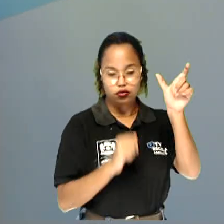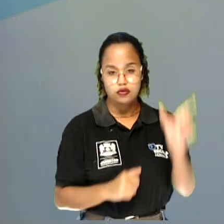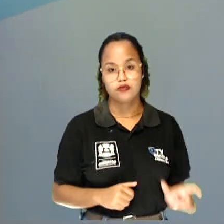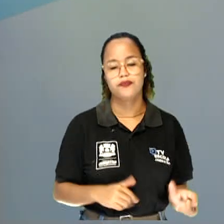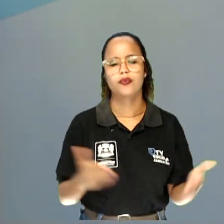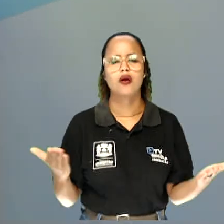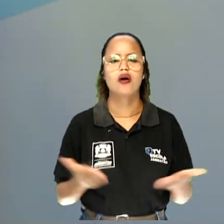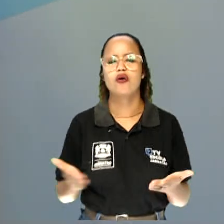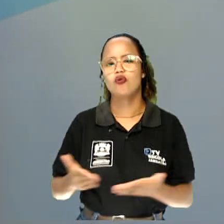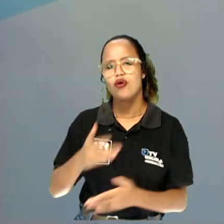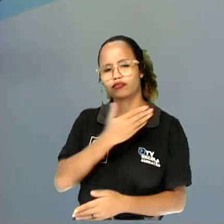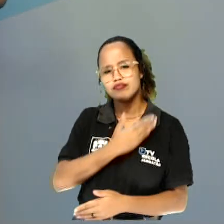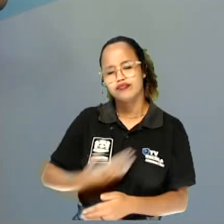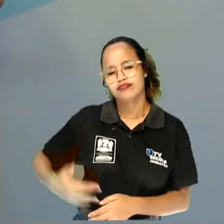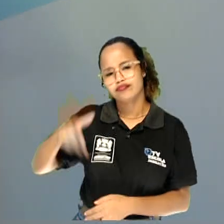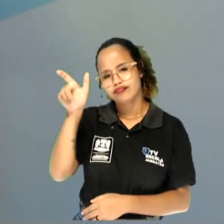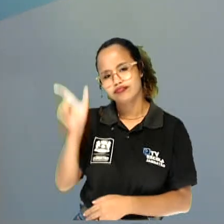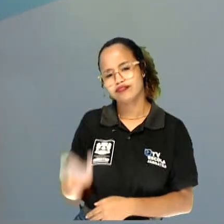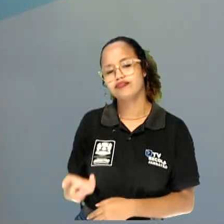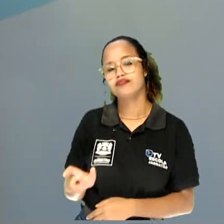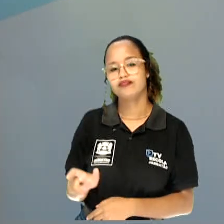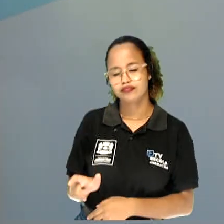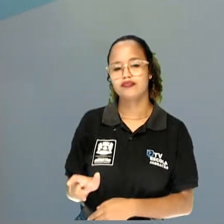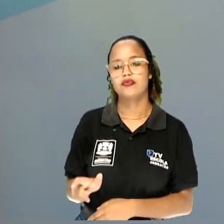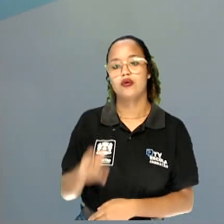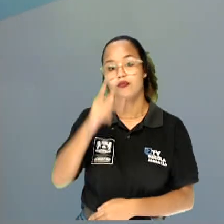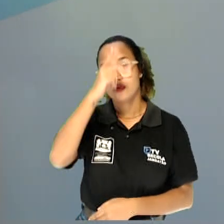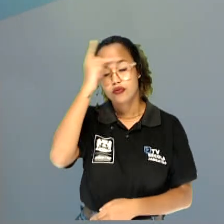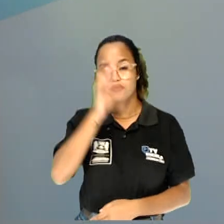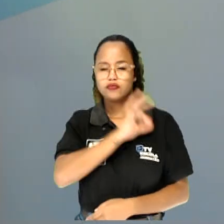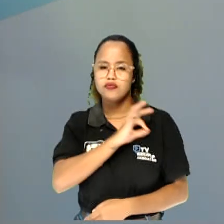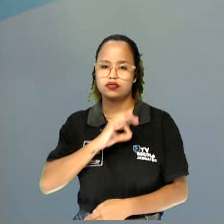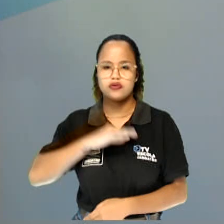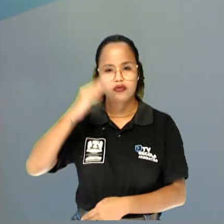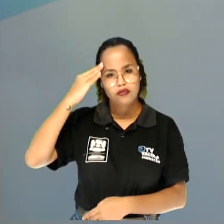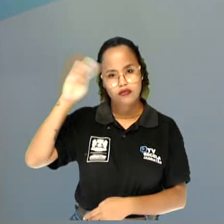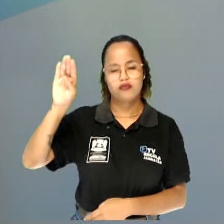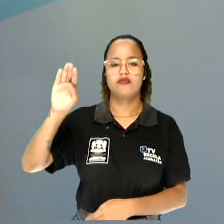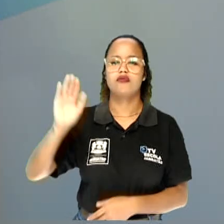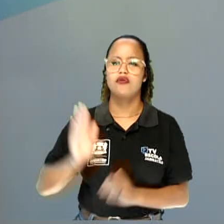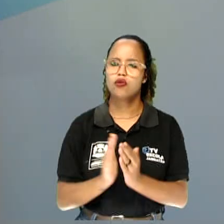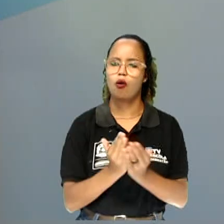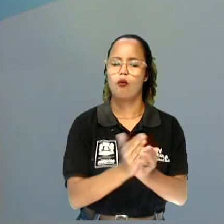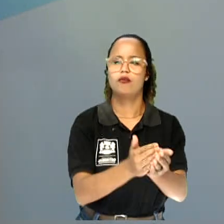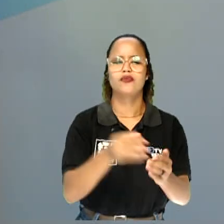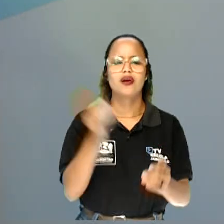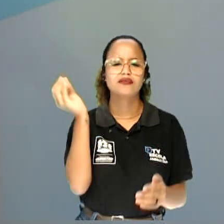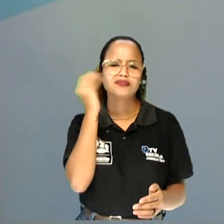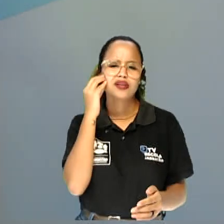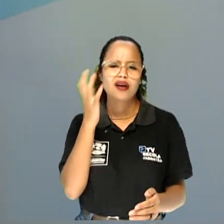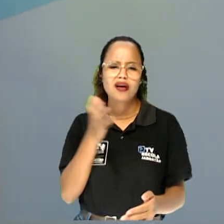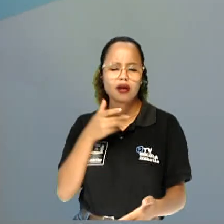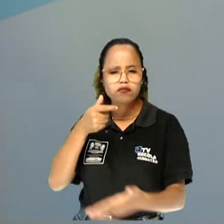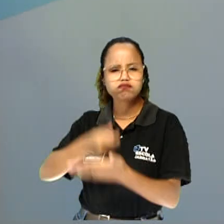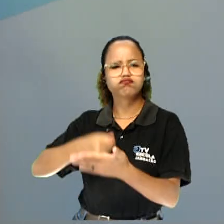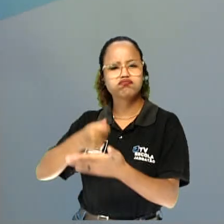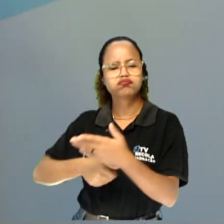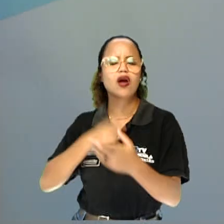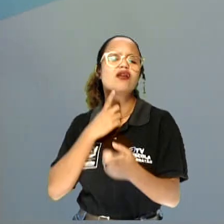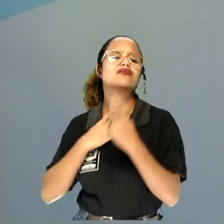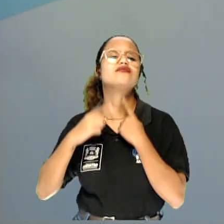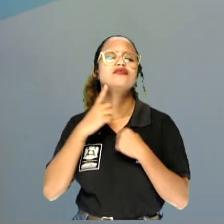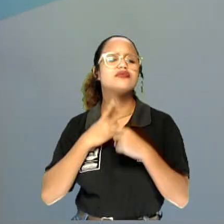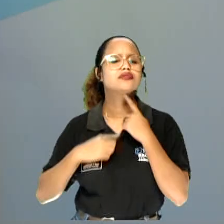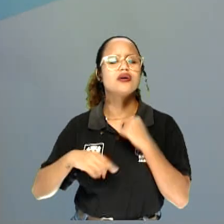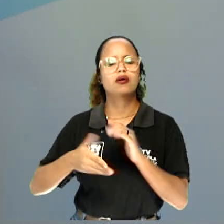Agora, no governo Floriano Peixoto, os membros do Exército e da Marinha vão tentar mais uma vez impor a sua vontade para tentar